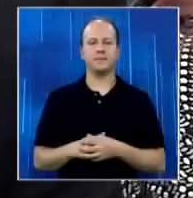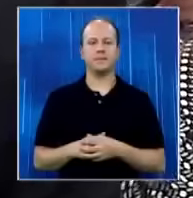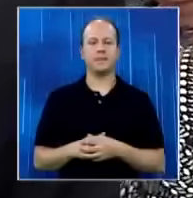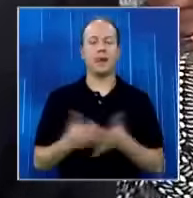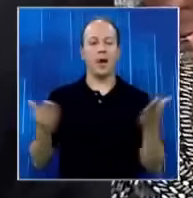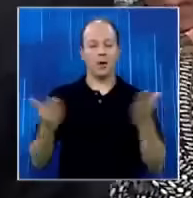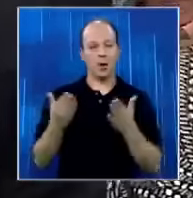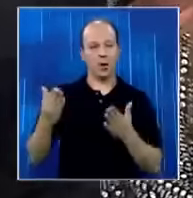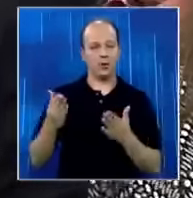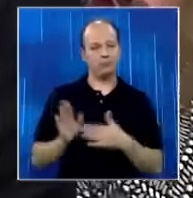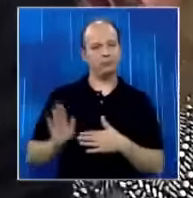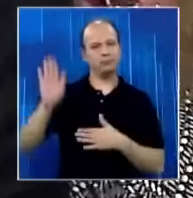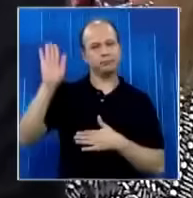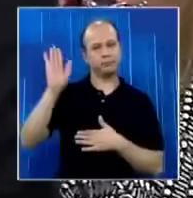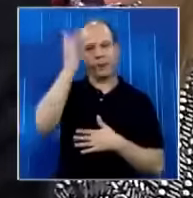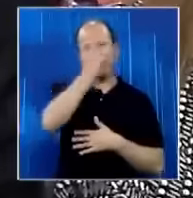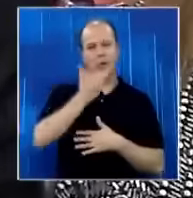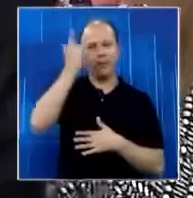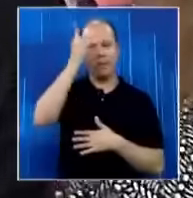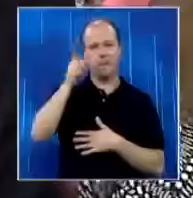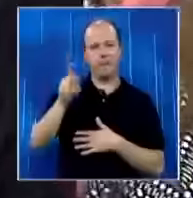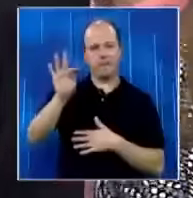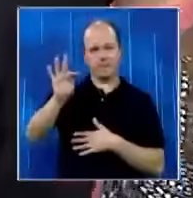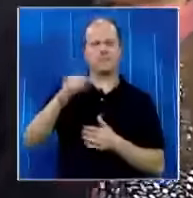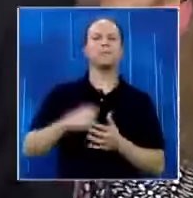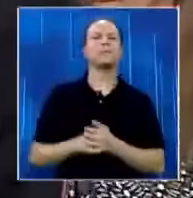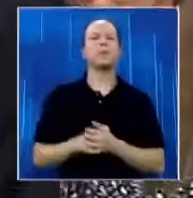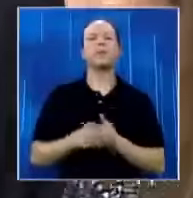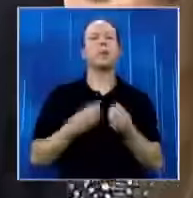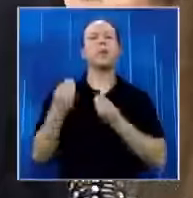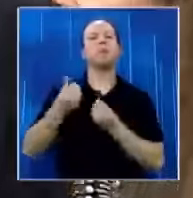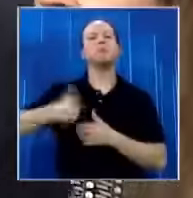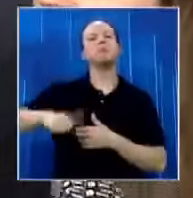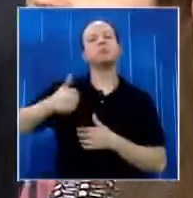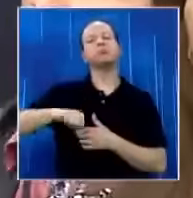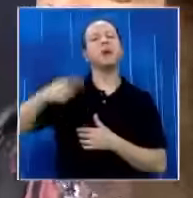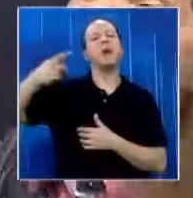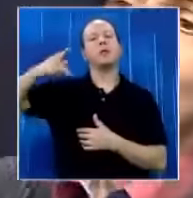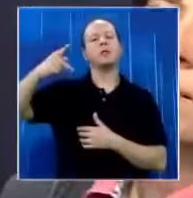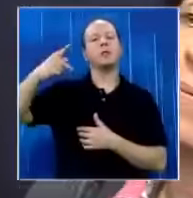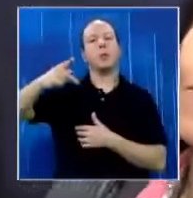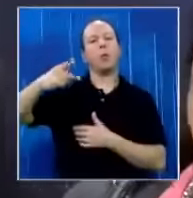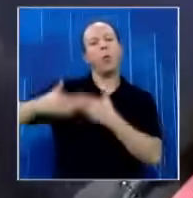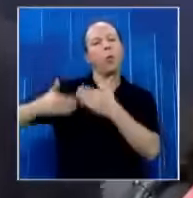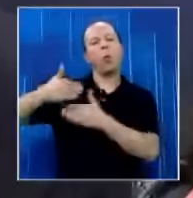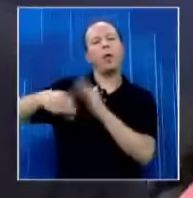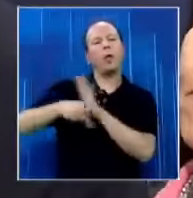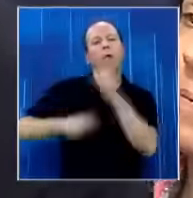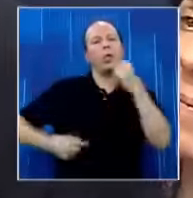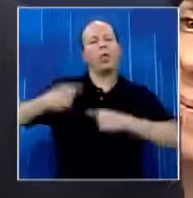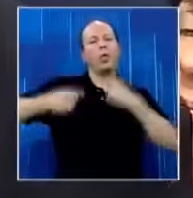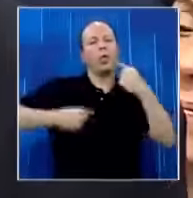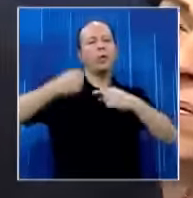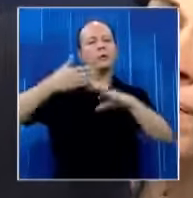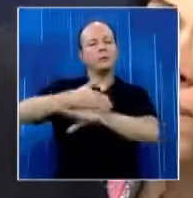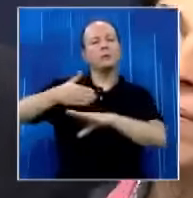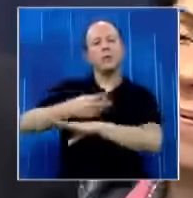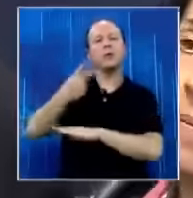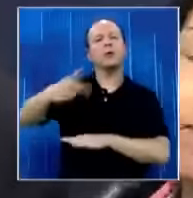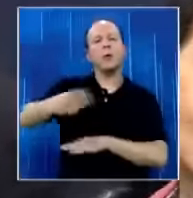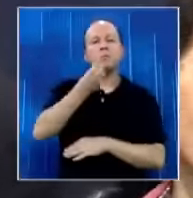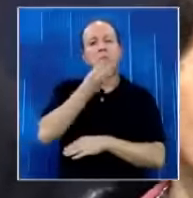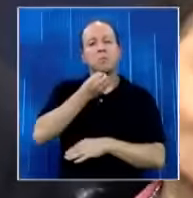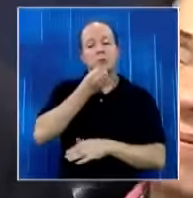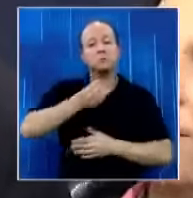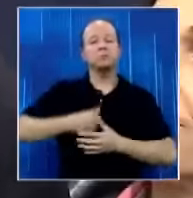Olha, eu estou aqui com o candidato Fernando Haddad, do PT. Candidato, como é que o senhor avalia o seu desempenho no debate, a sua participação? O senhor acha que